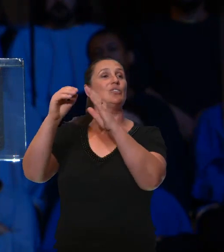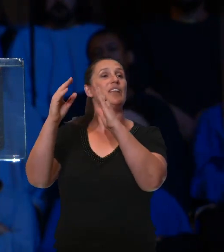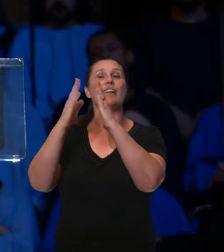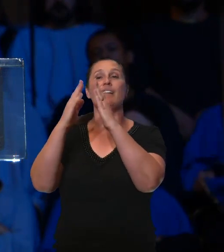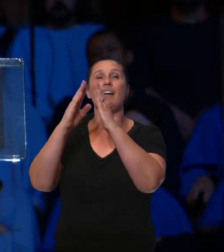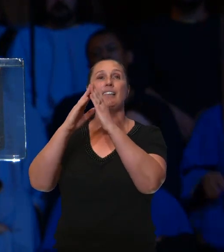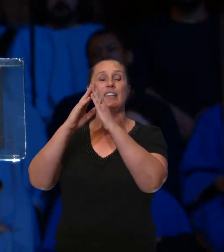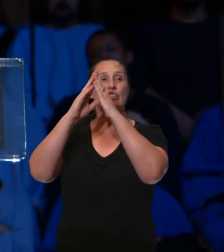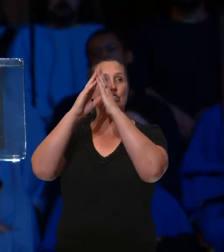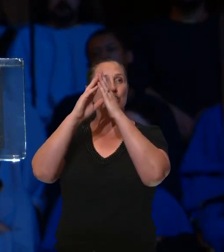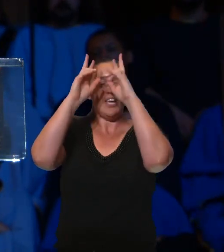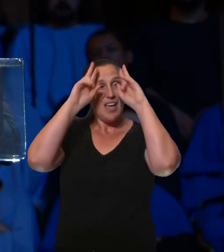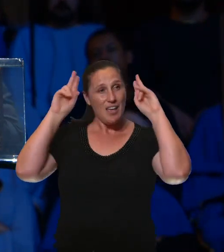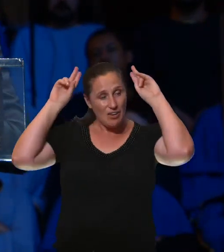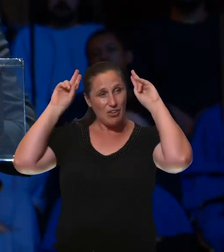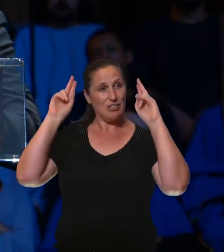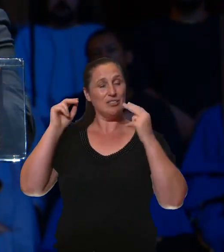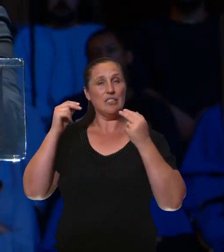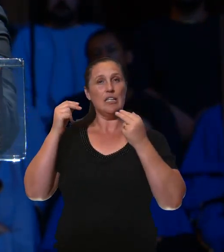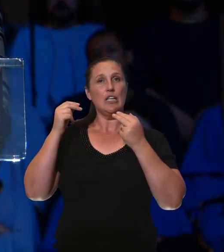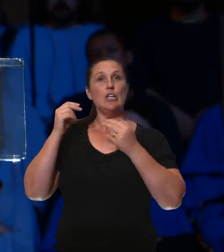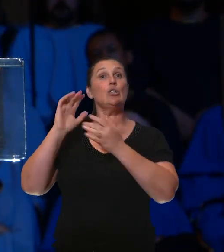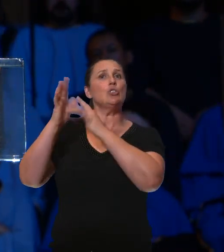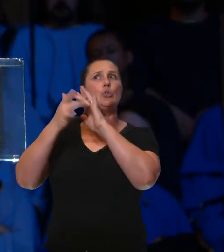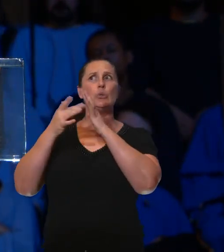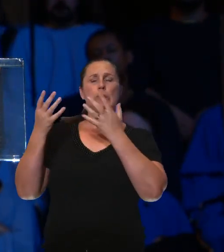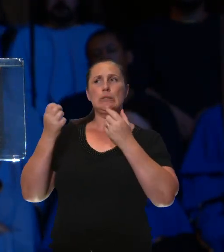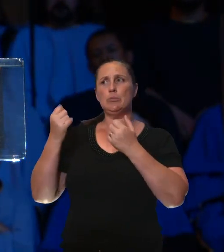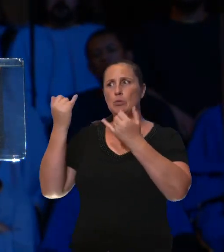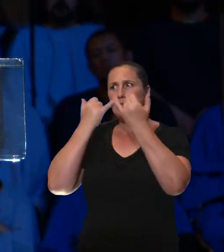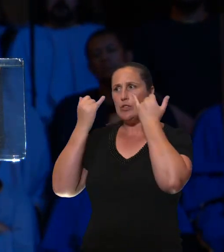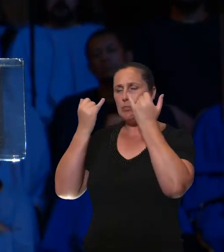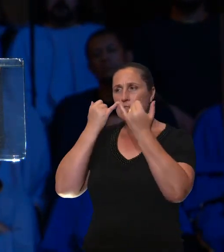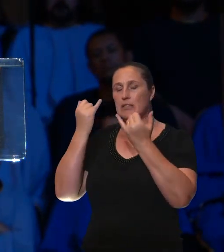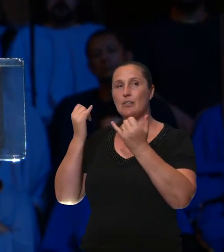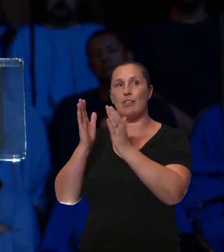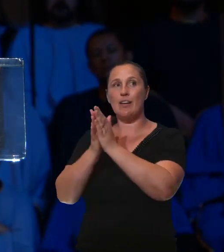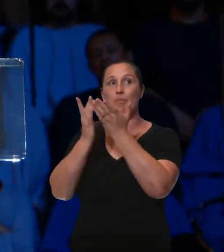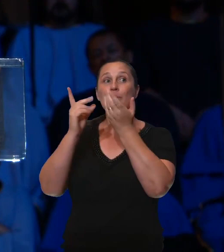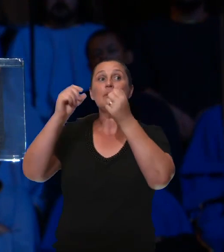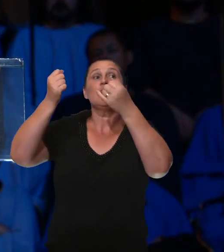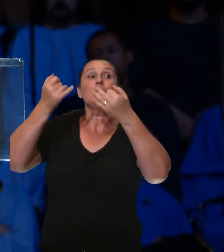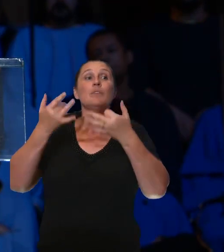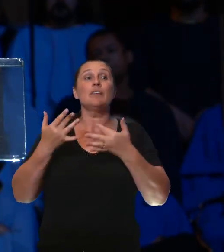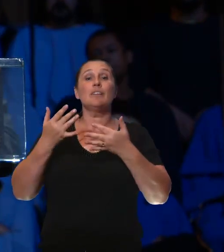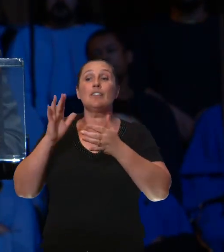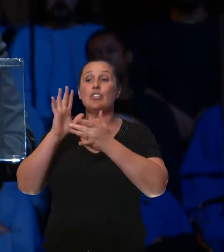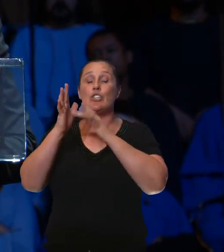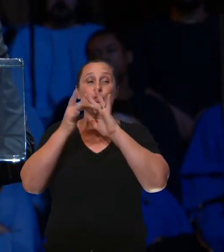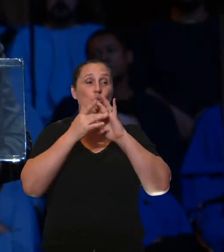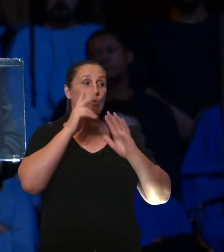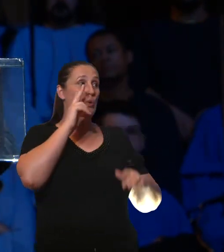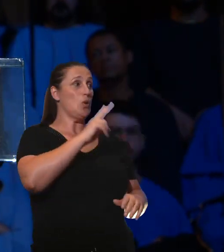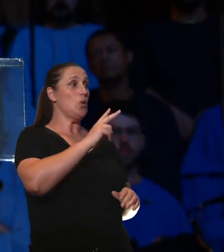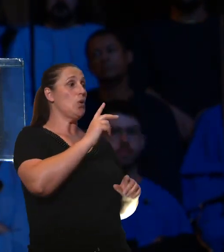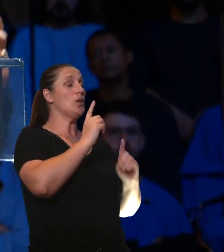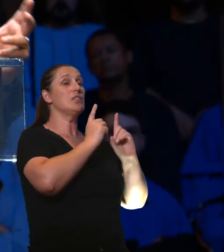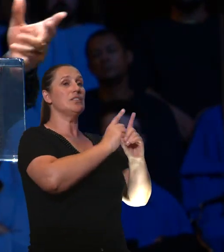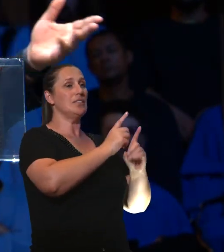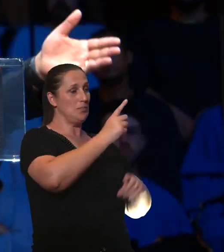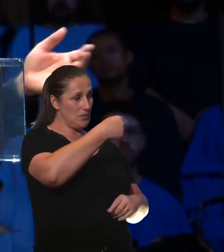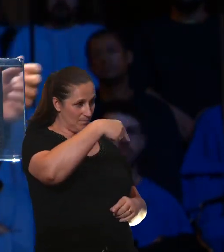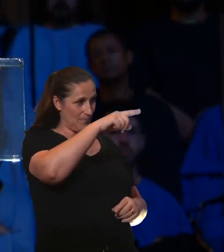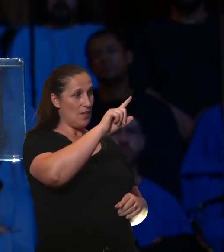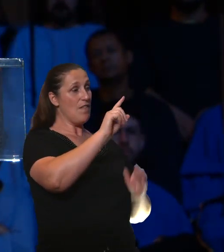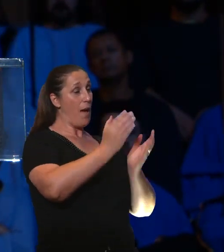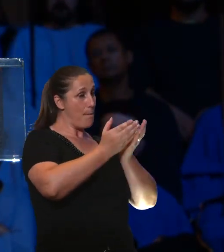Logo que Jesus recebeu esta notícia, a Bíblia diz que Jesus virou para os seus discípulos e disse: